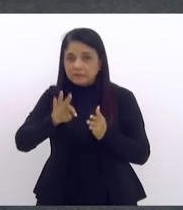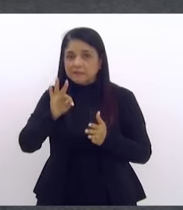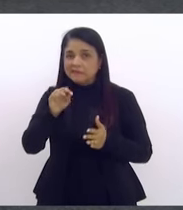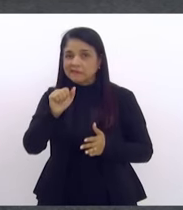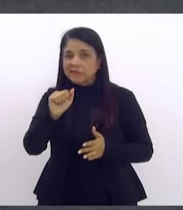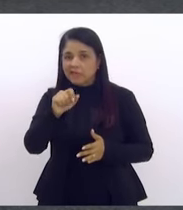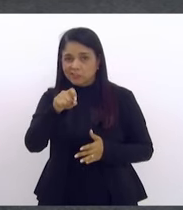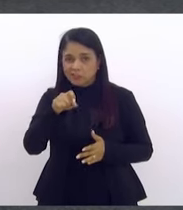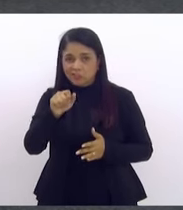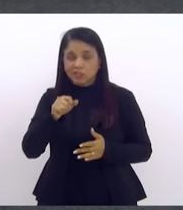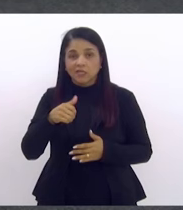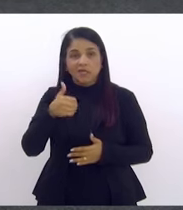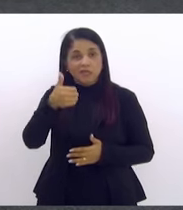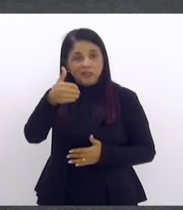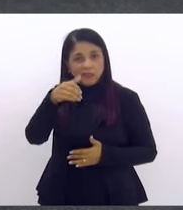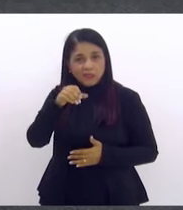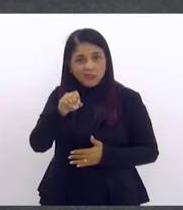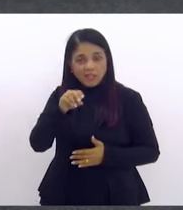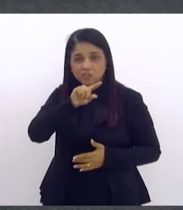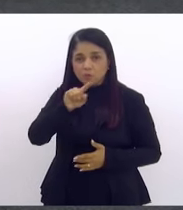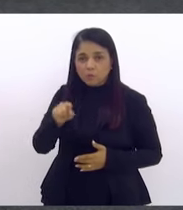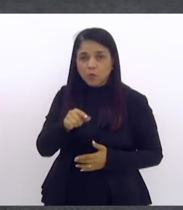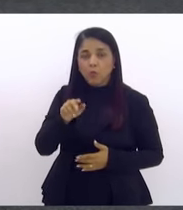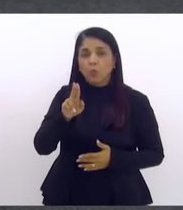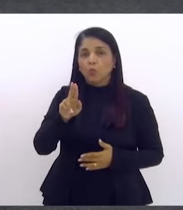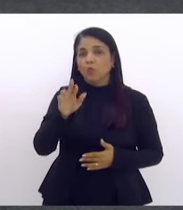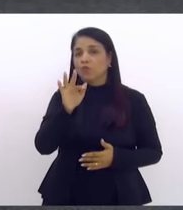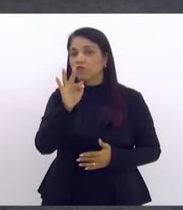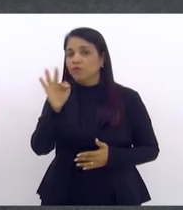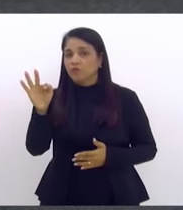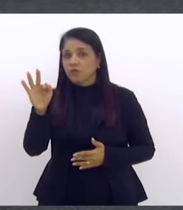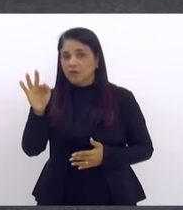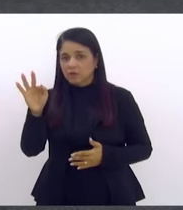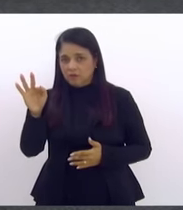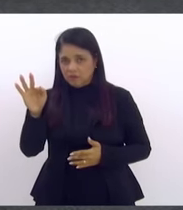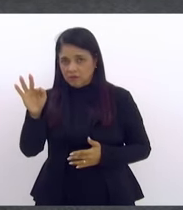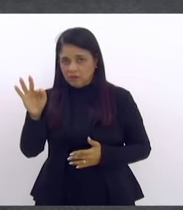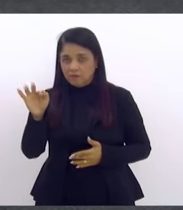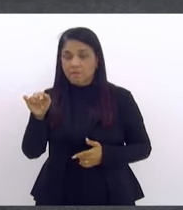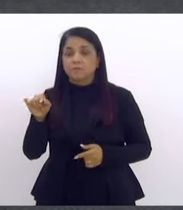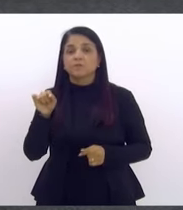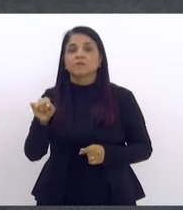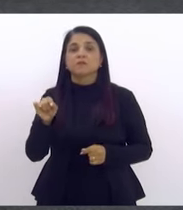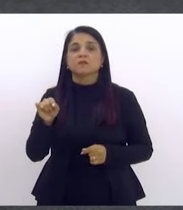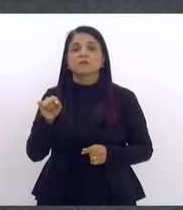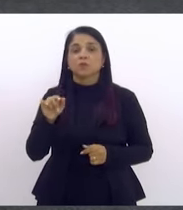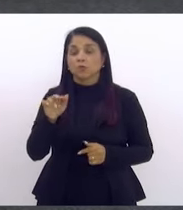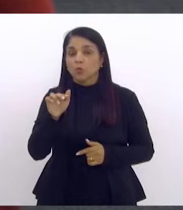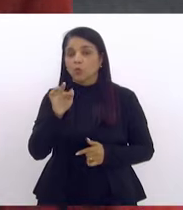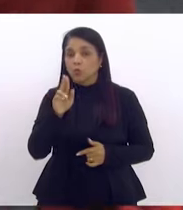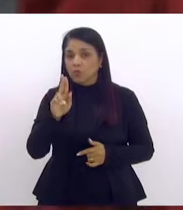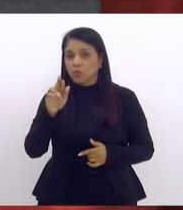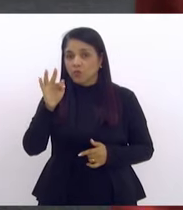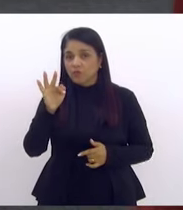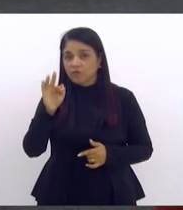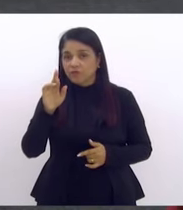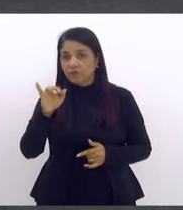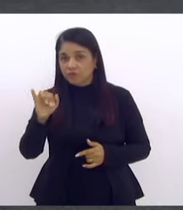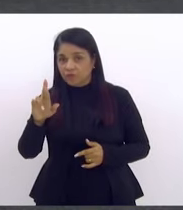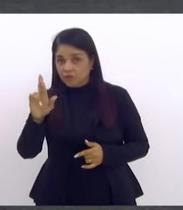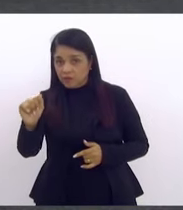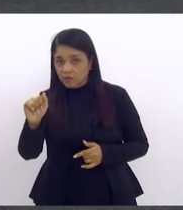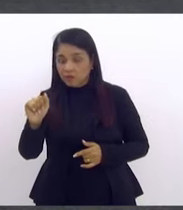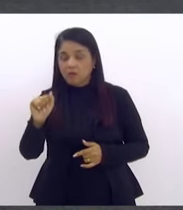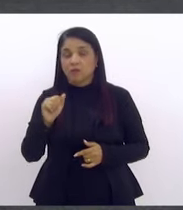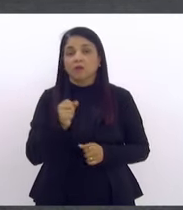Mink, de 10 mil UFIR por mês, o que representa, por poço, 120 mil UFIR por ano.